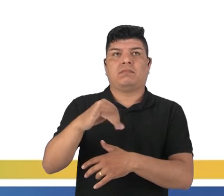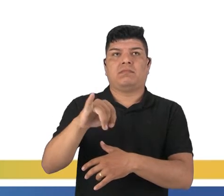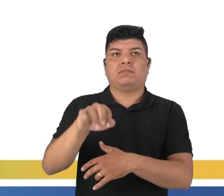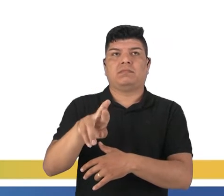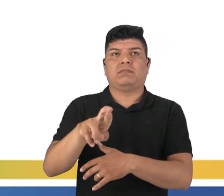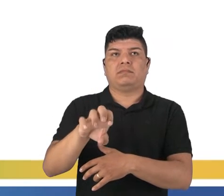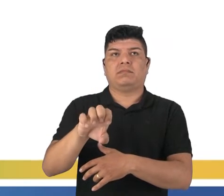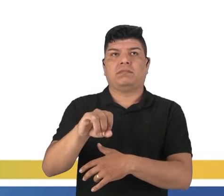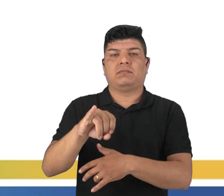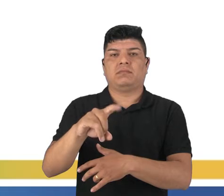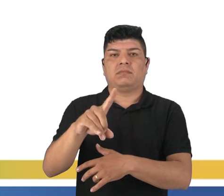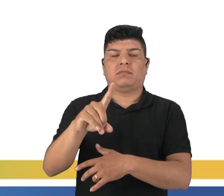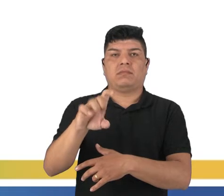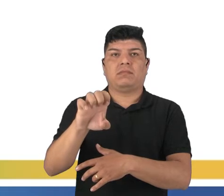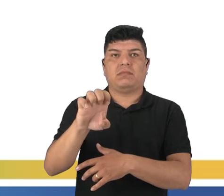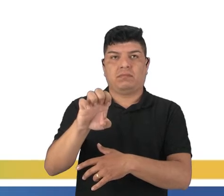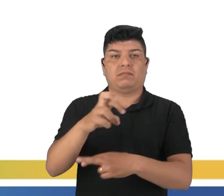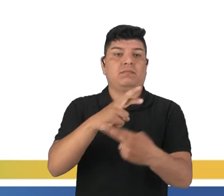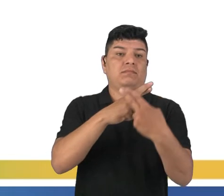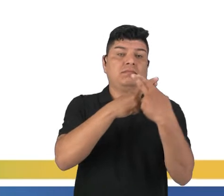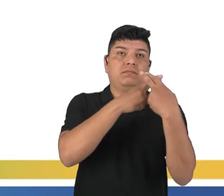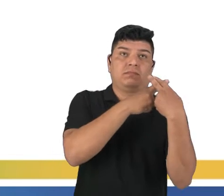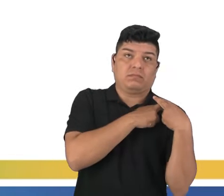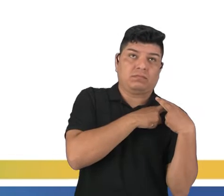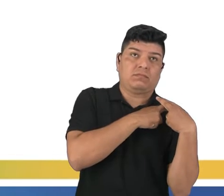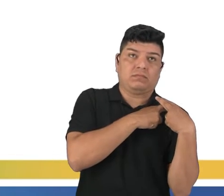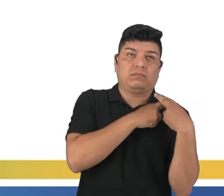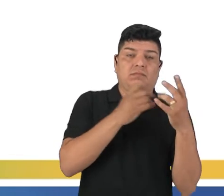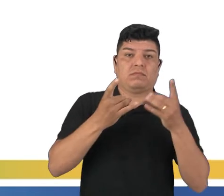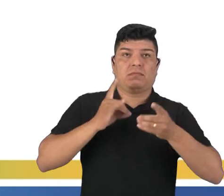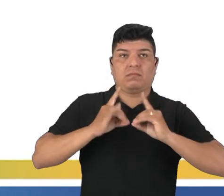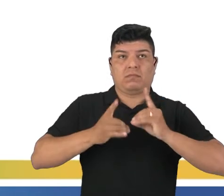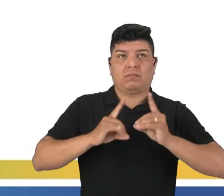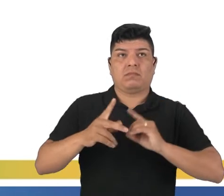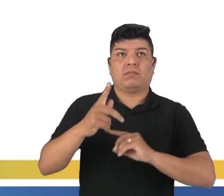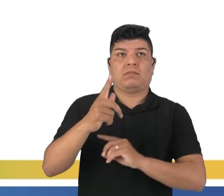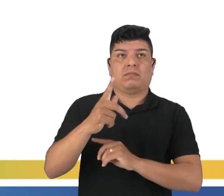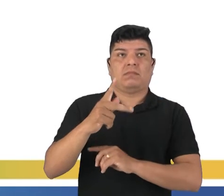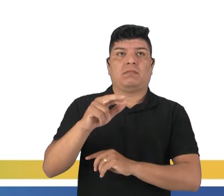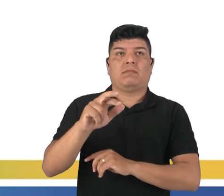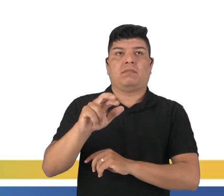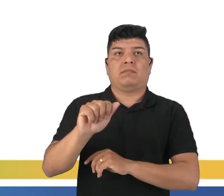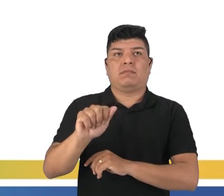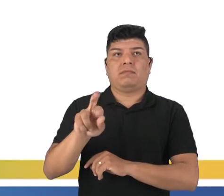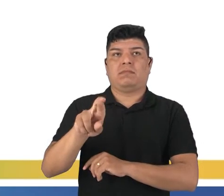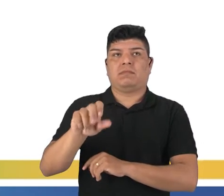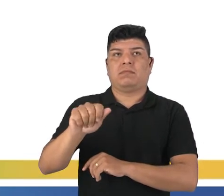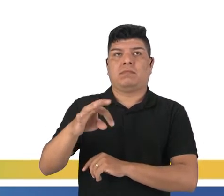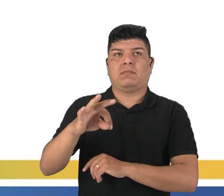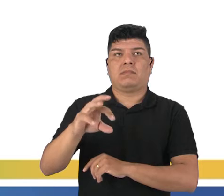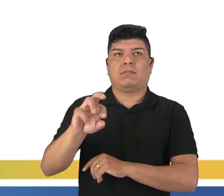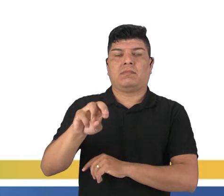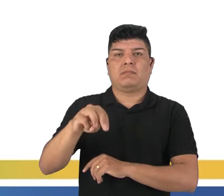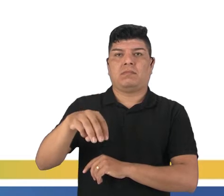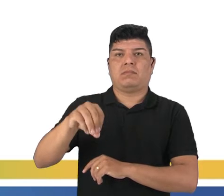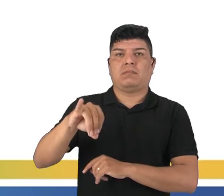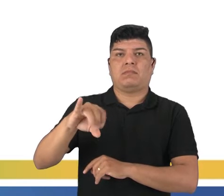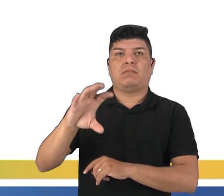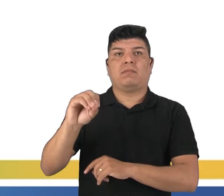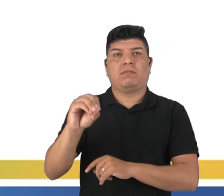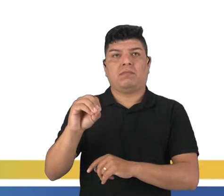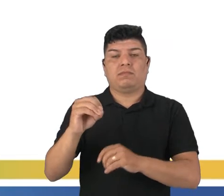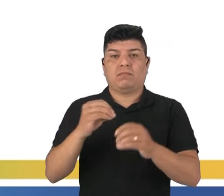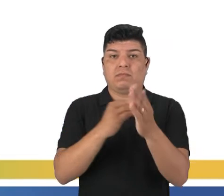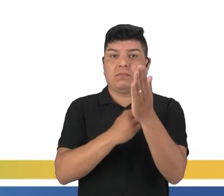são responsáveis por produzir o paratormônio, que é responsável por aumentar os níveis de cálcio